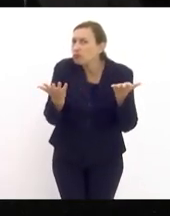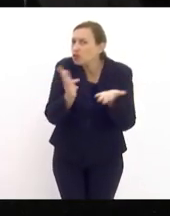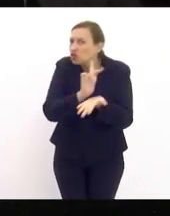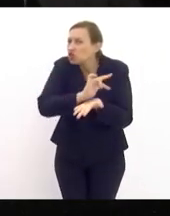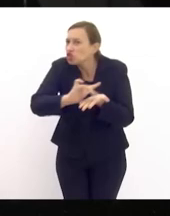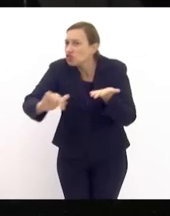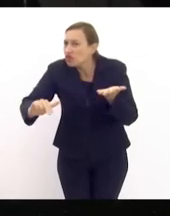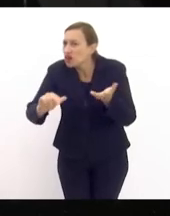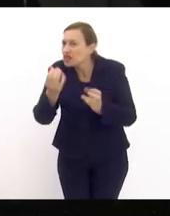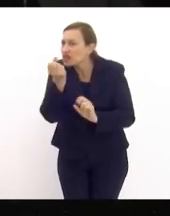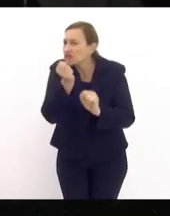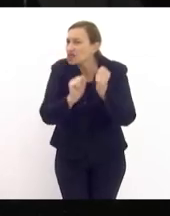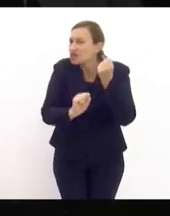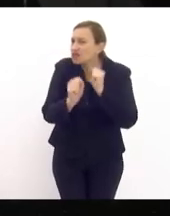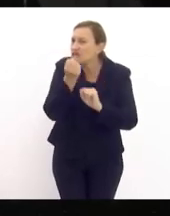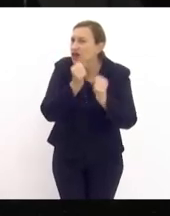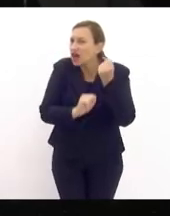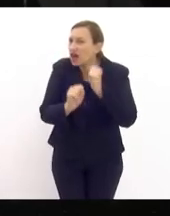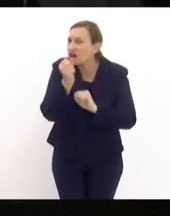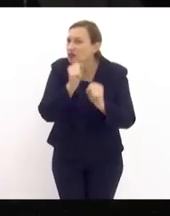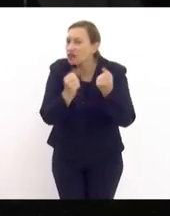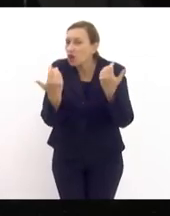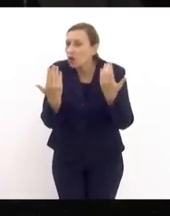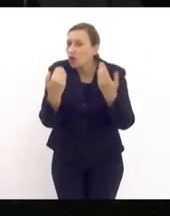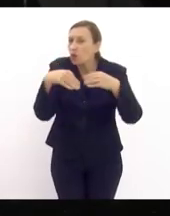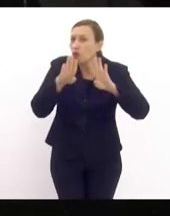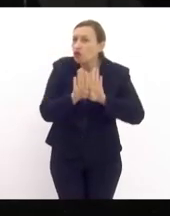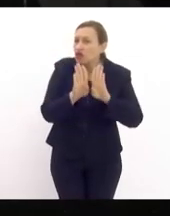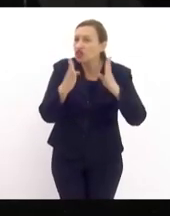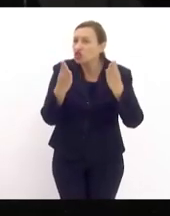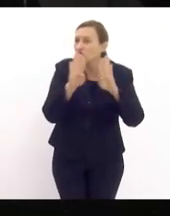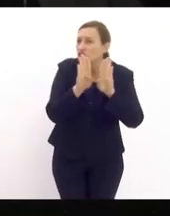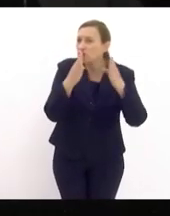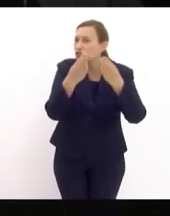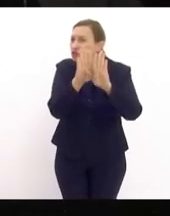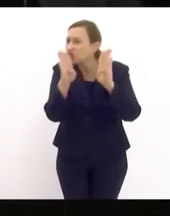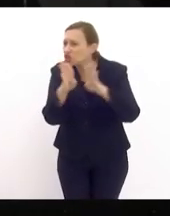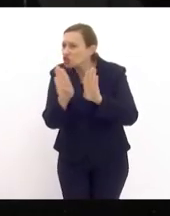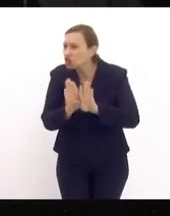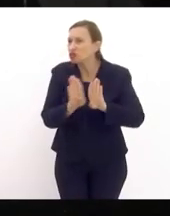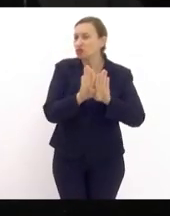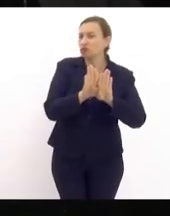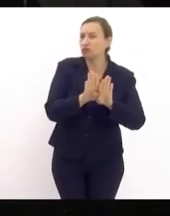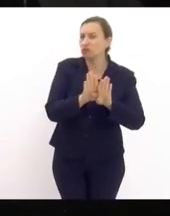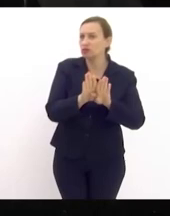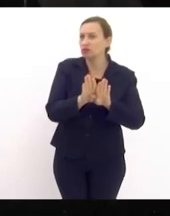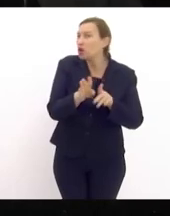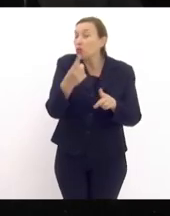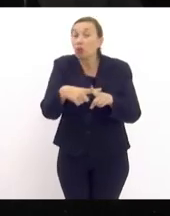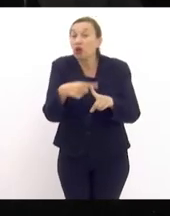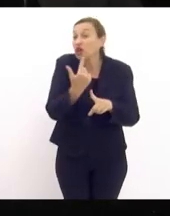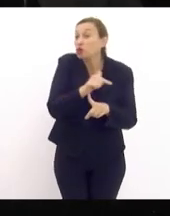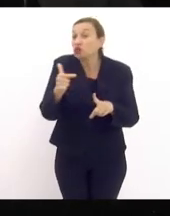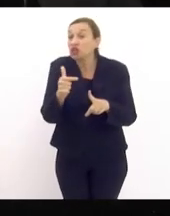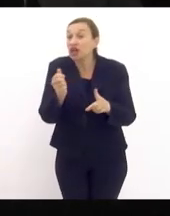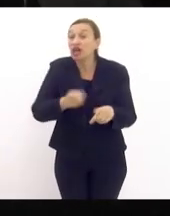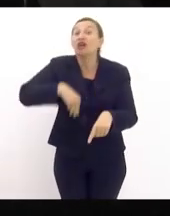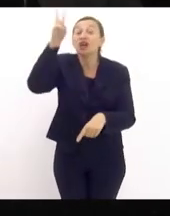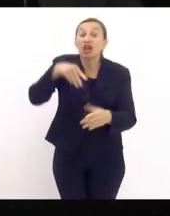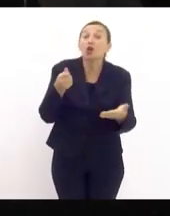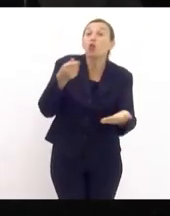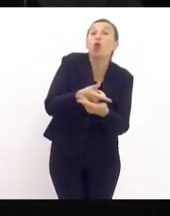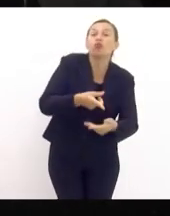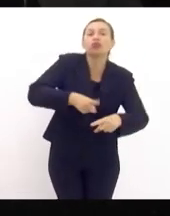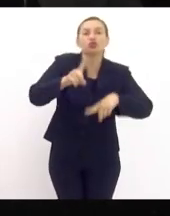Diversas fábricas aí automotivas dando férias coletivas para os seus funcionários? Porque não tem quem compre a sua